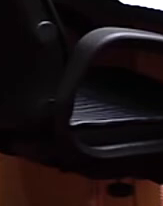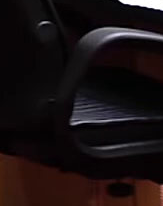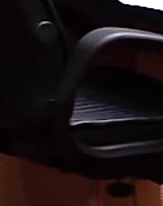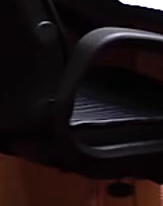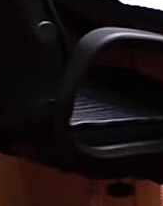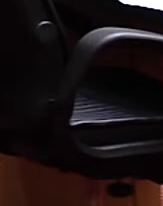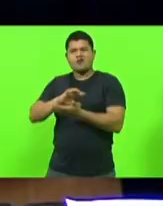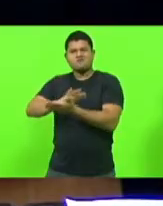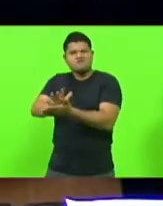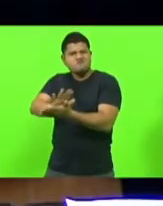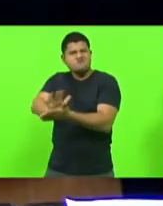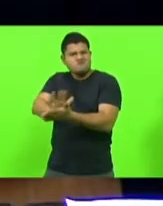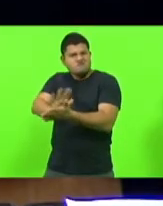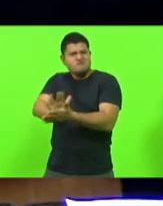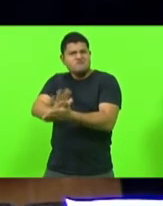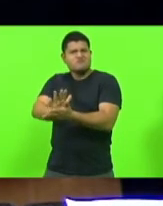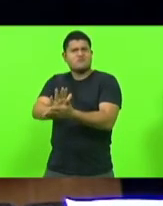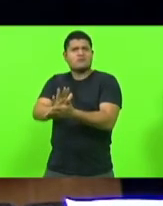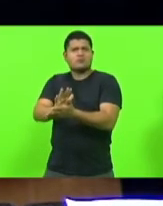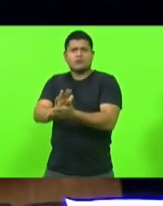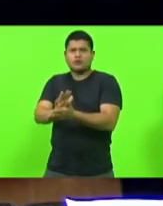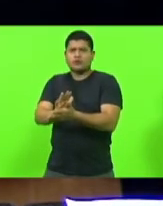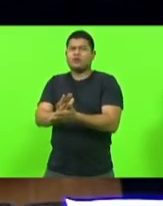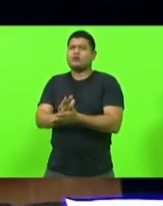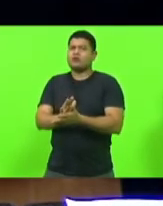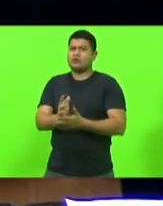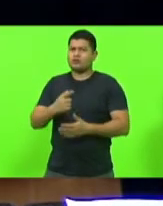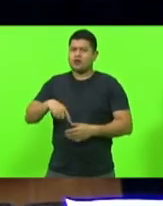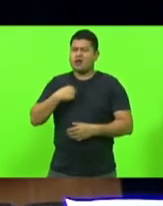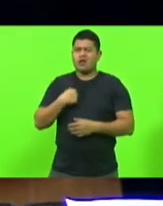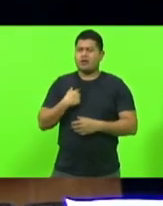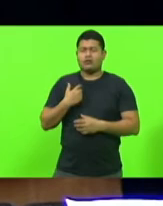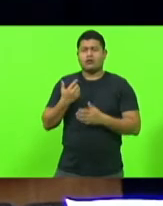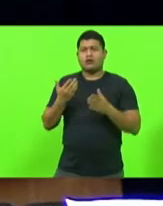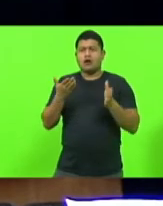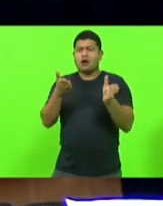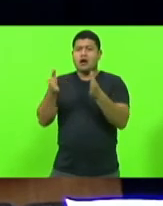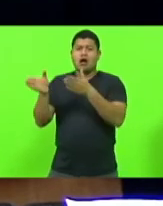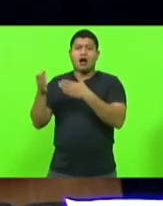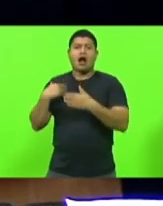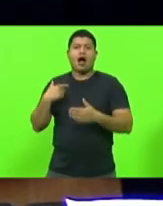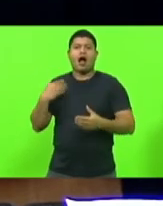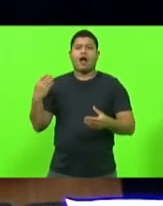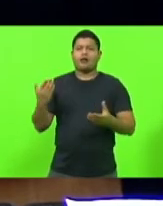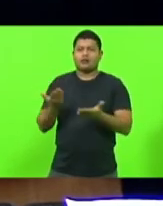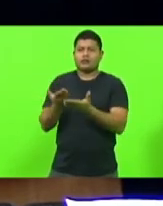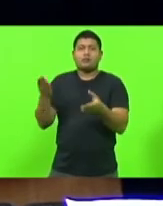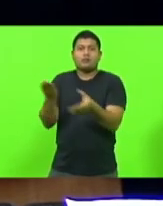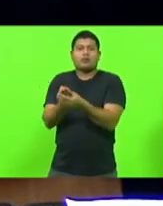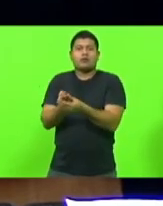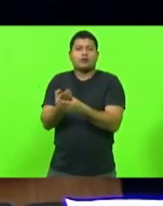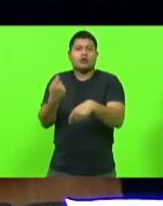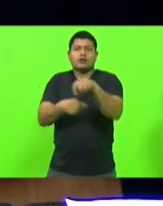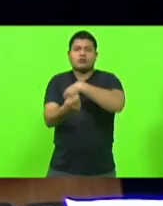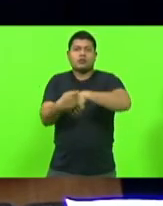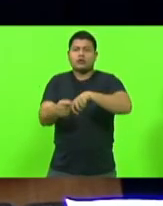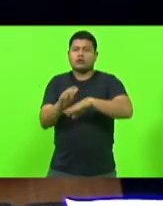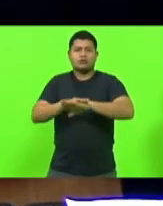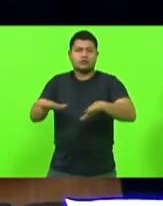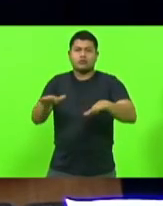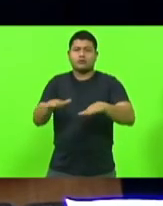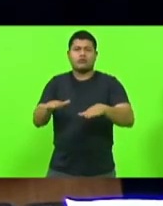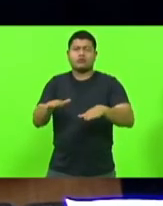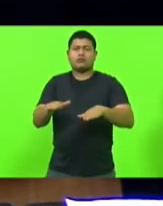Direitos Humanos. Não pode se passar despercebido, isso não pode ser uma ação administrativa. Não pode ser, vou